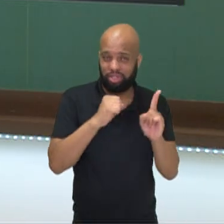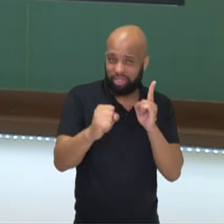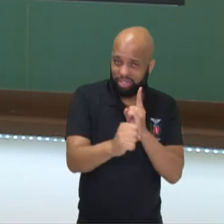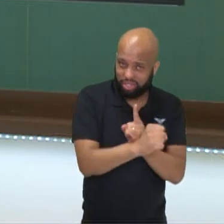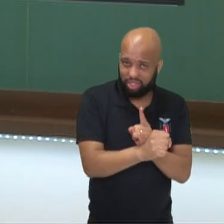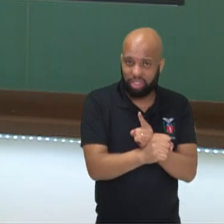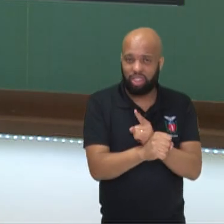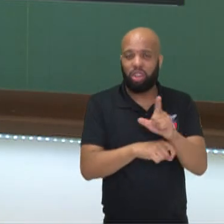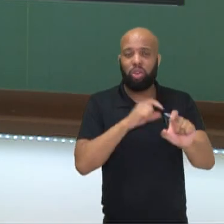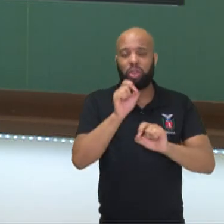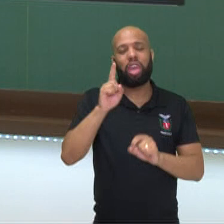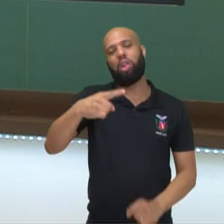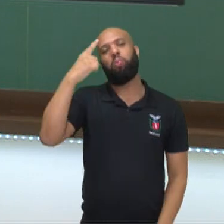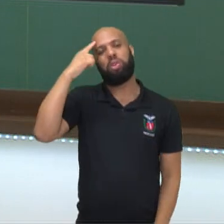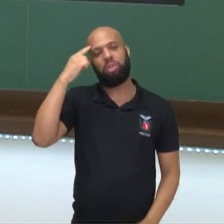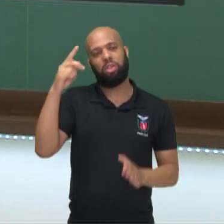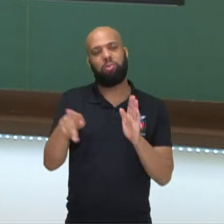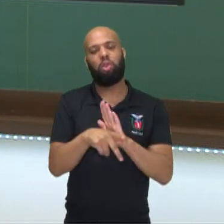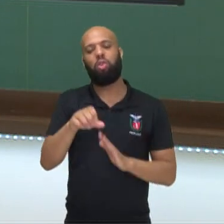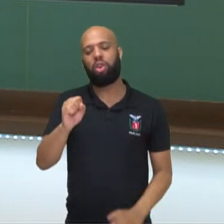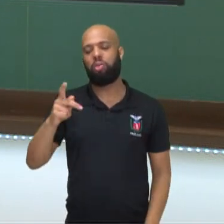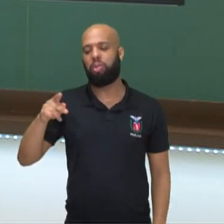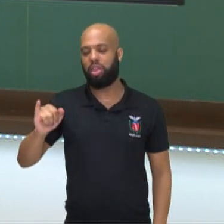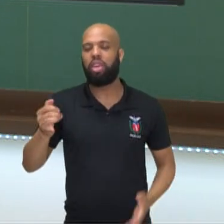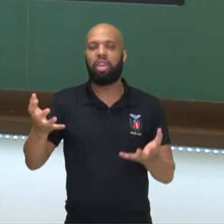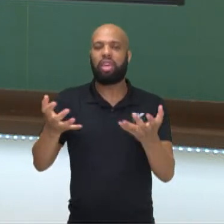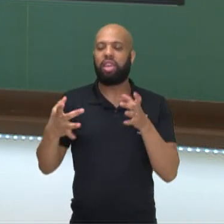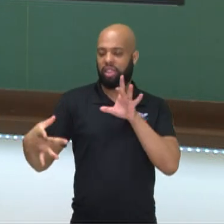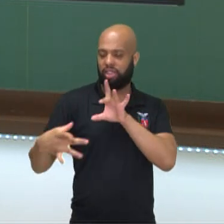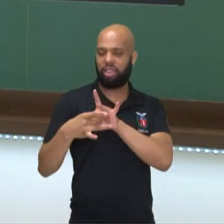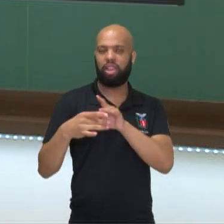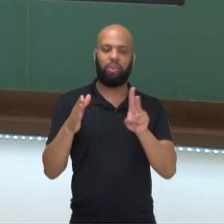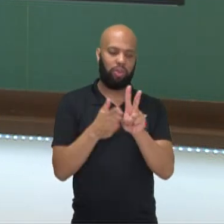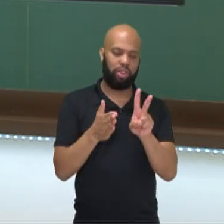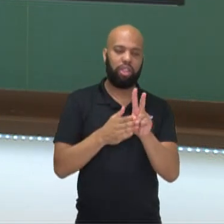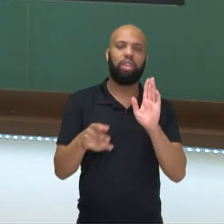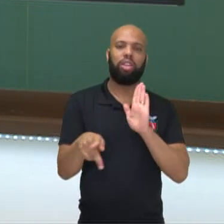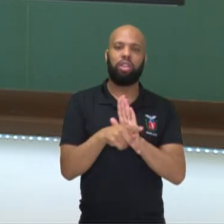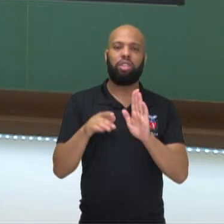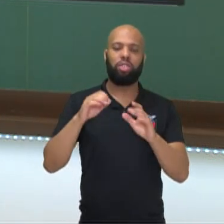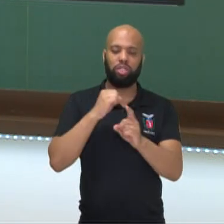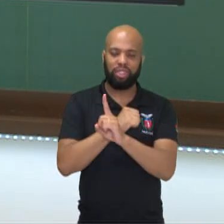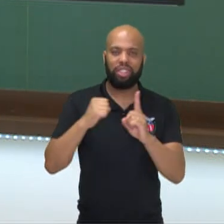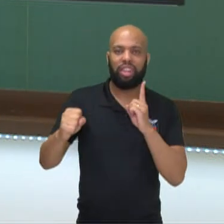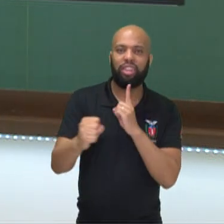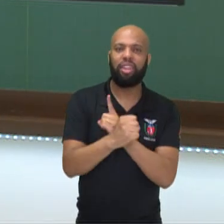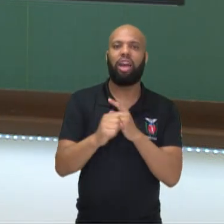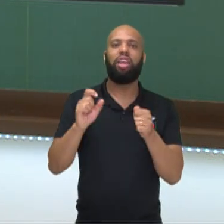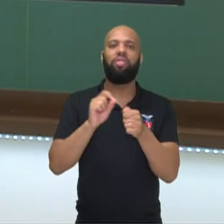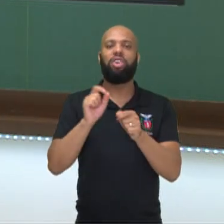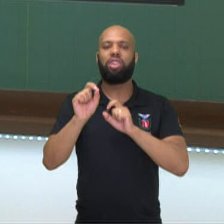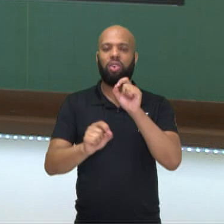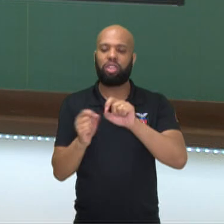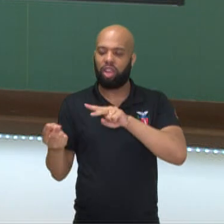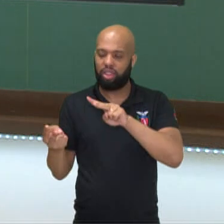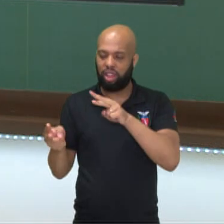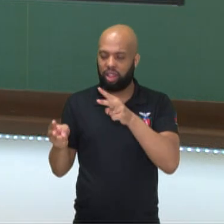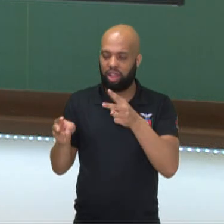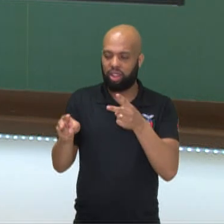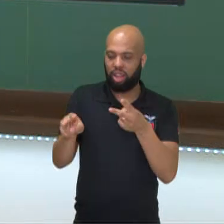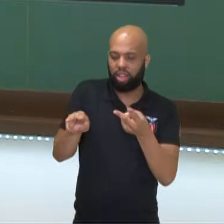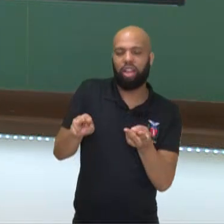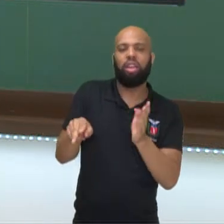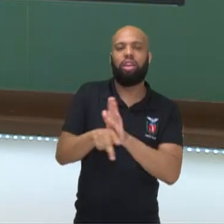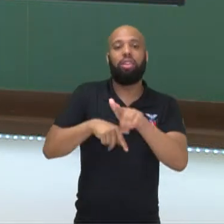exatamente na ideia do SPI. Integrar os indígenas à sociedade. Fazer a transição para que eles se tornem trabalhadores.